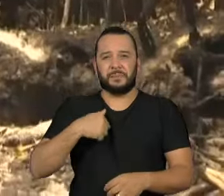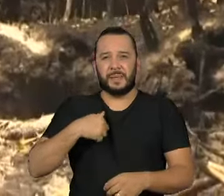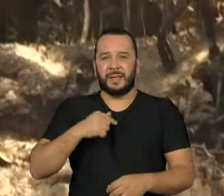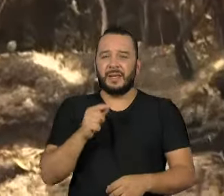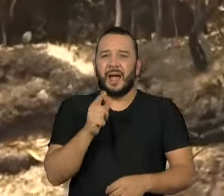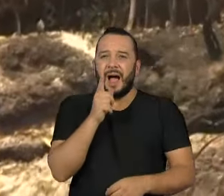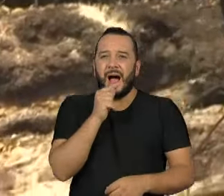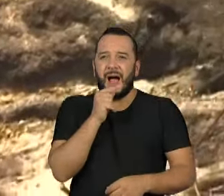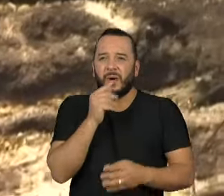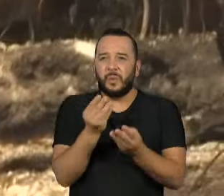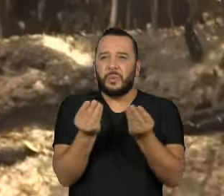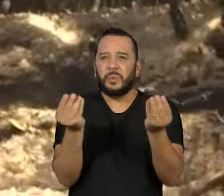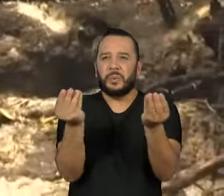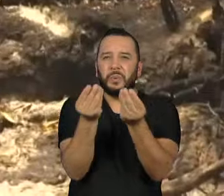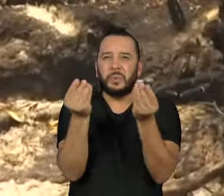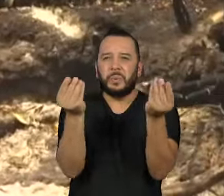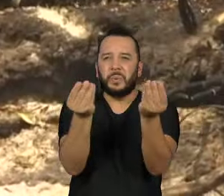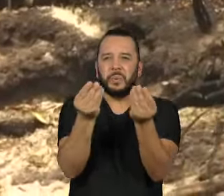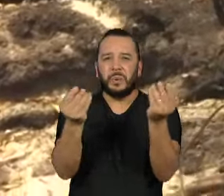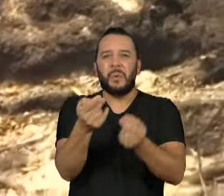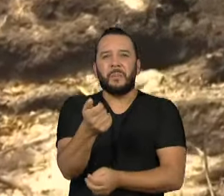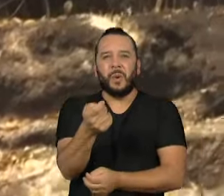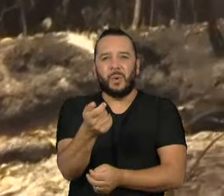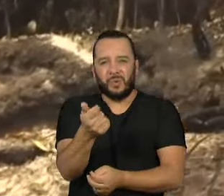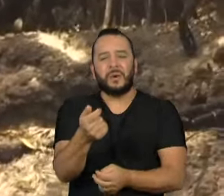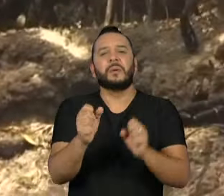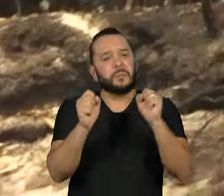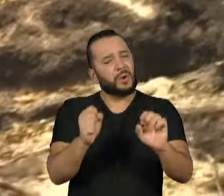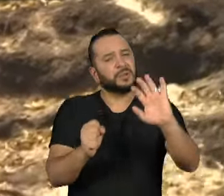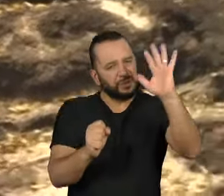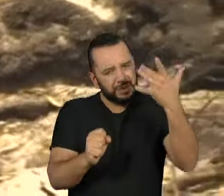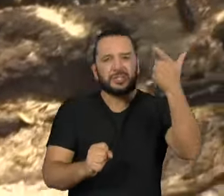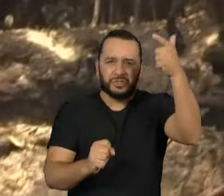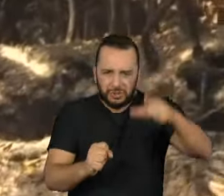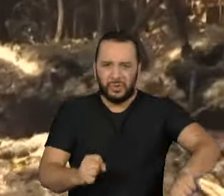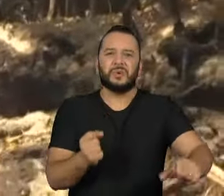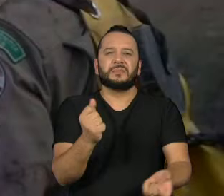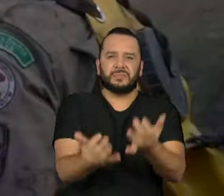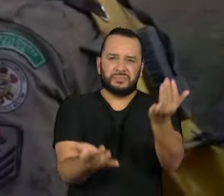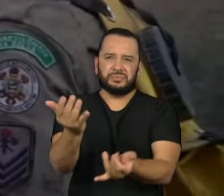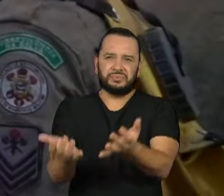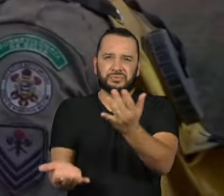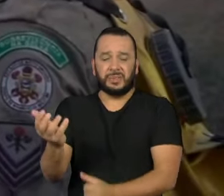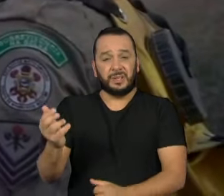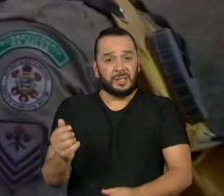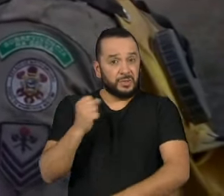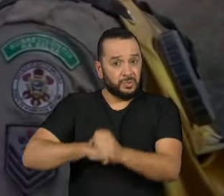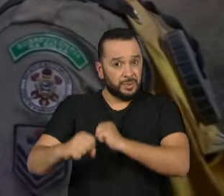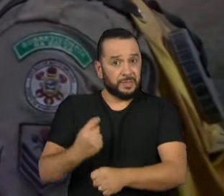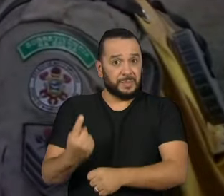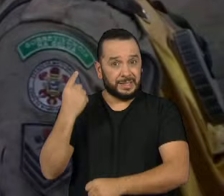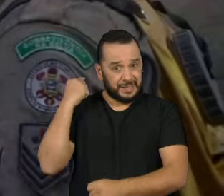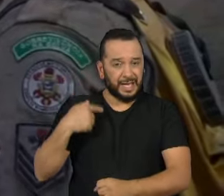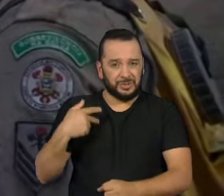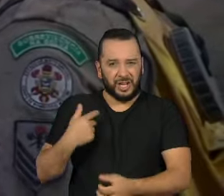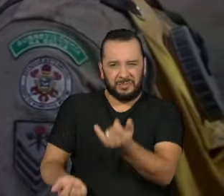a nova série de queimadas. No ano passado, as chamas destruíram 28% do bioma.